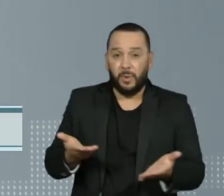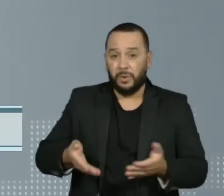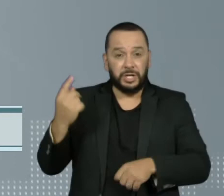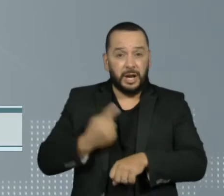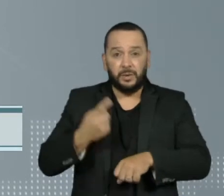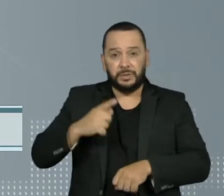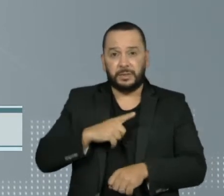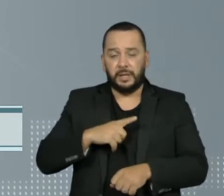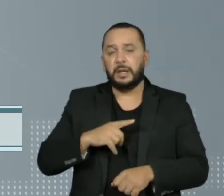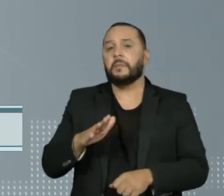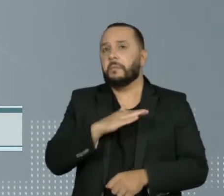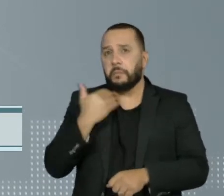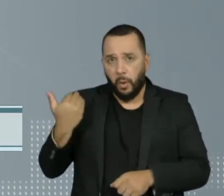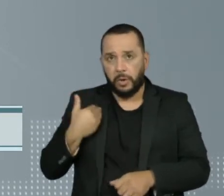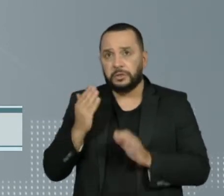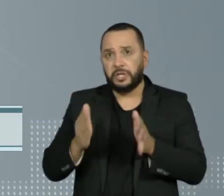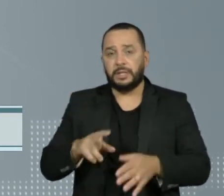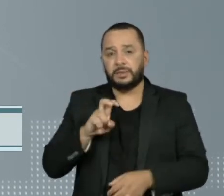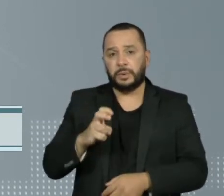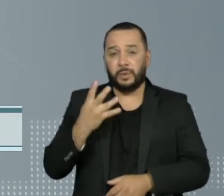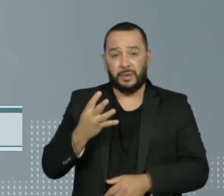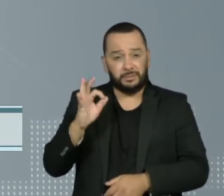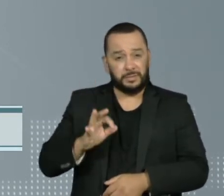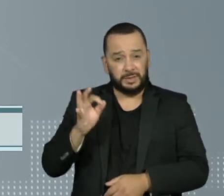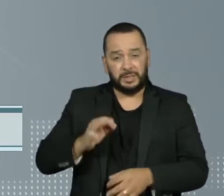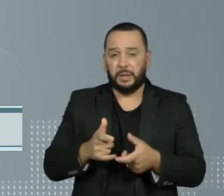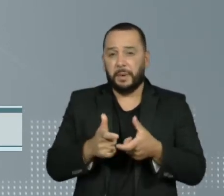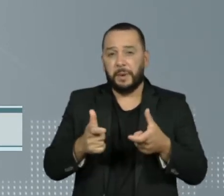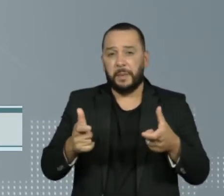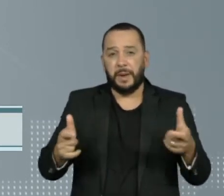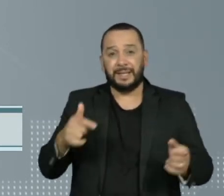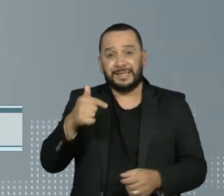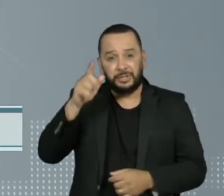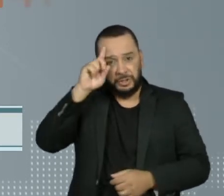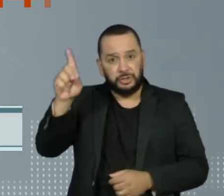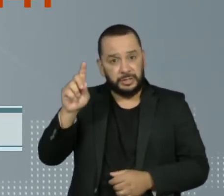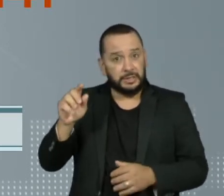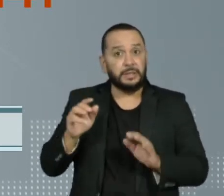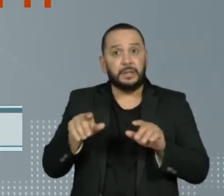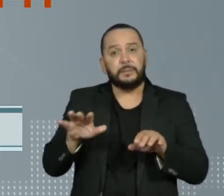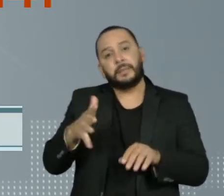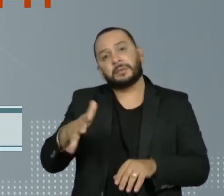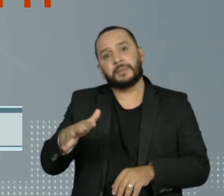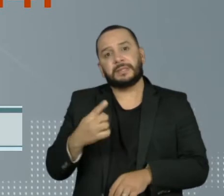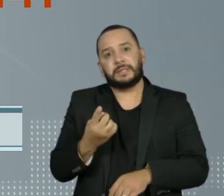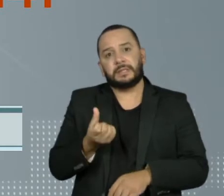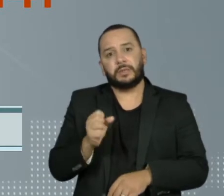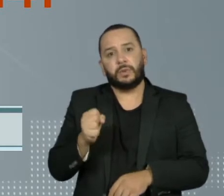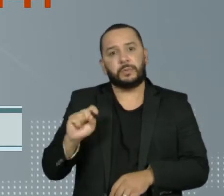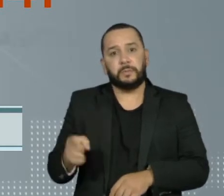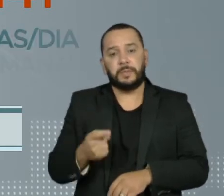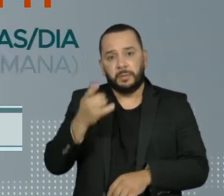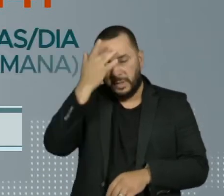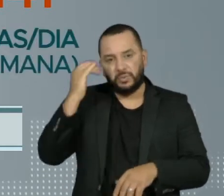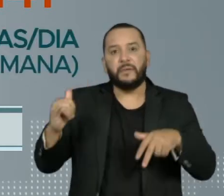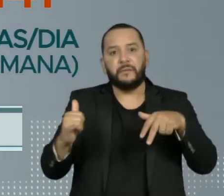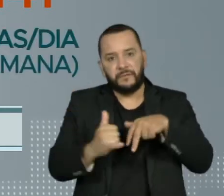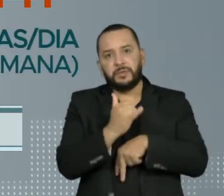A média de mortes chegou a 54% de aumento nos últimos 7 dias. Já são mais de 168 mil